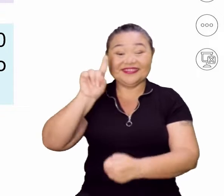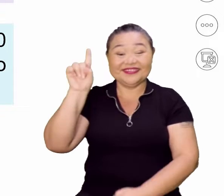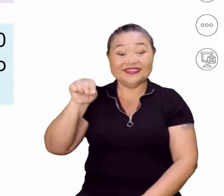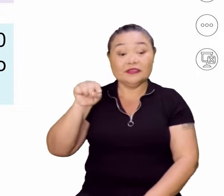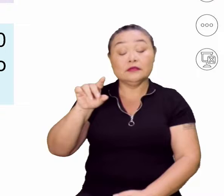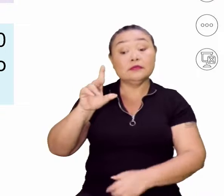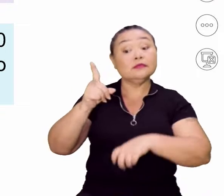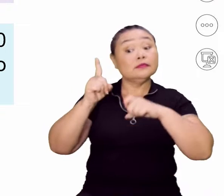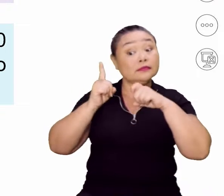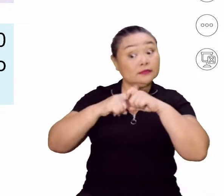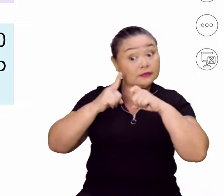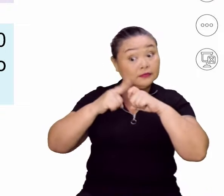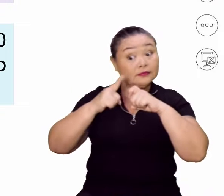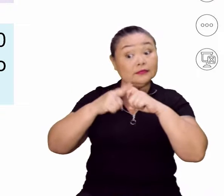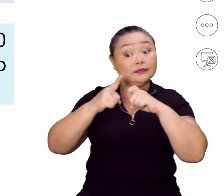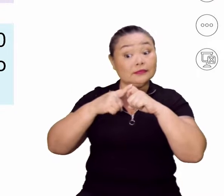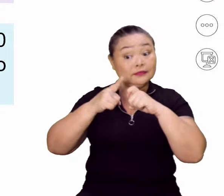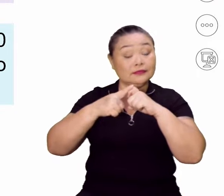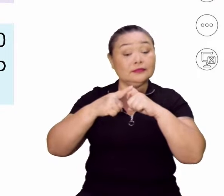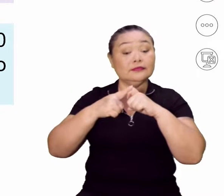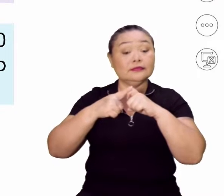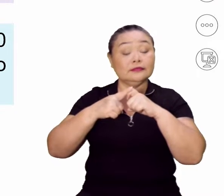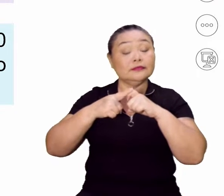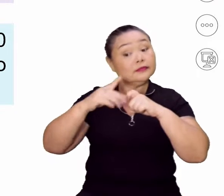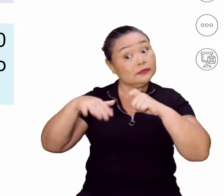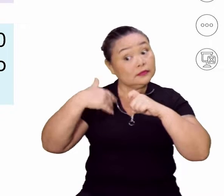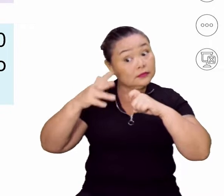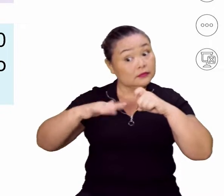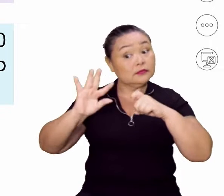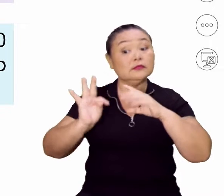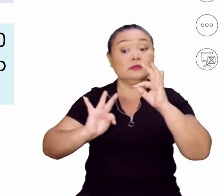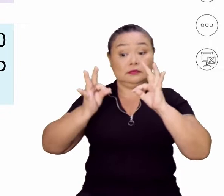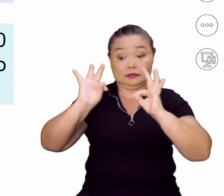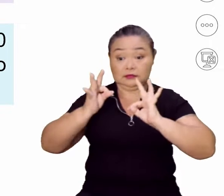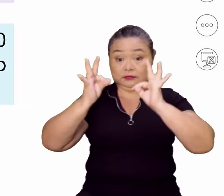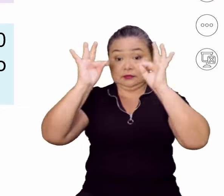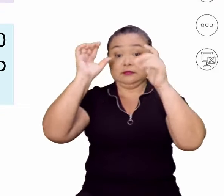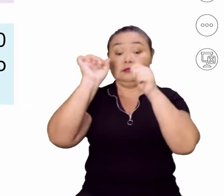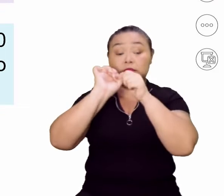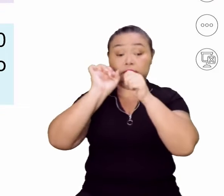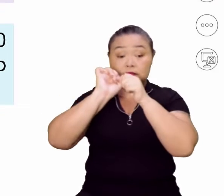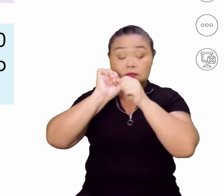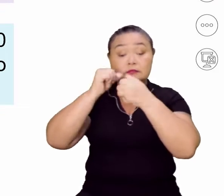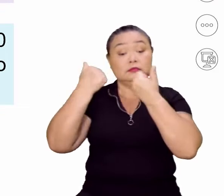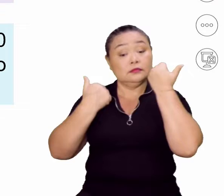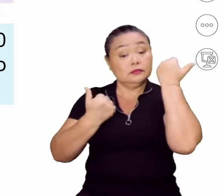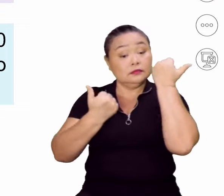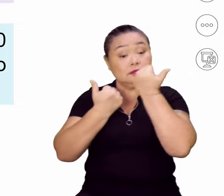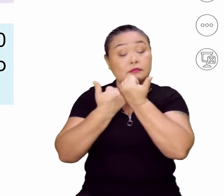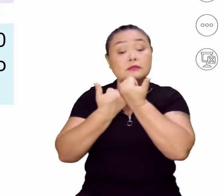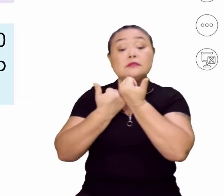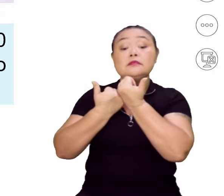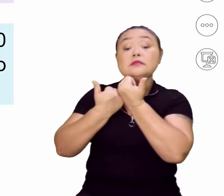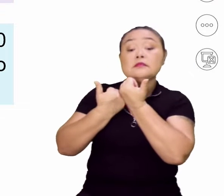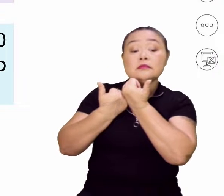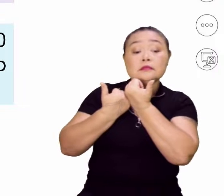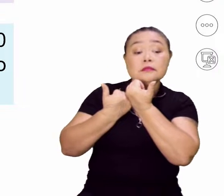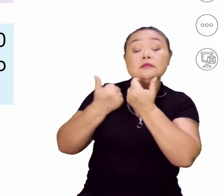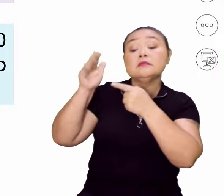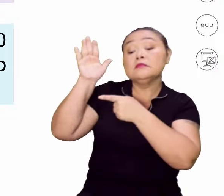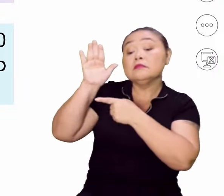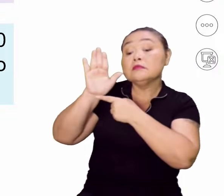questão da medicina, tá? Pelos avanços tecnológicos, acompanhados